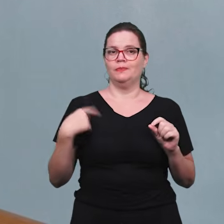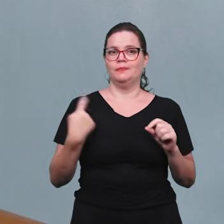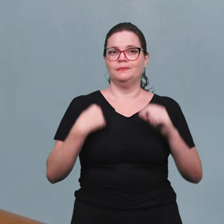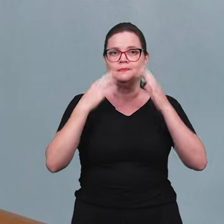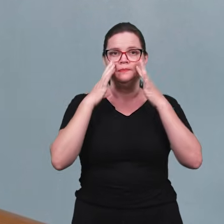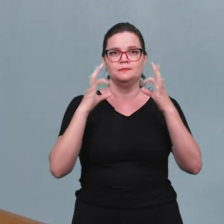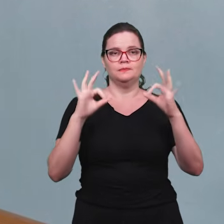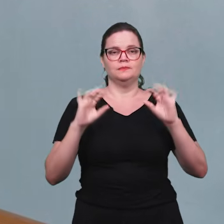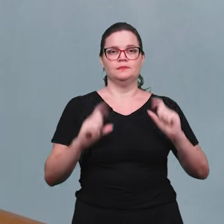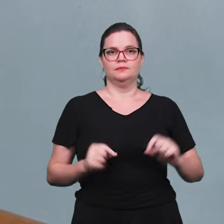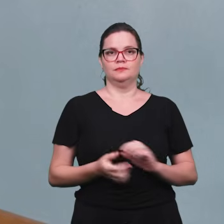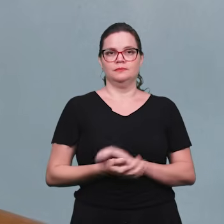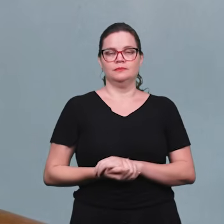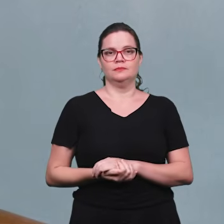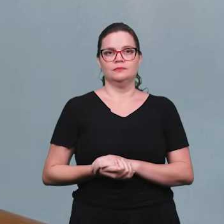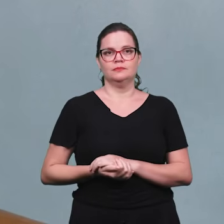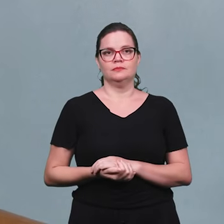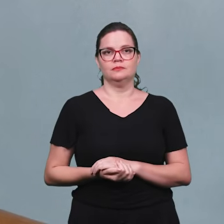seguinte,